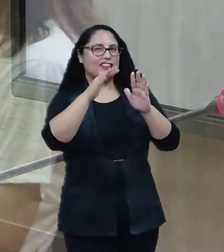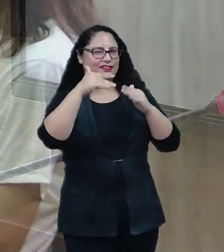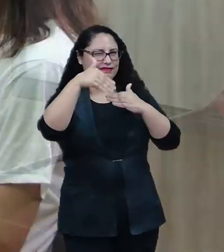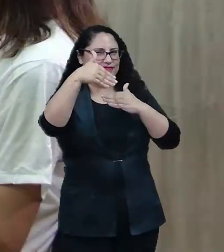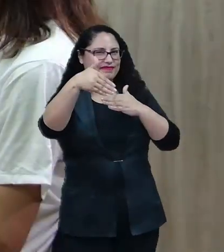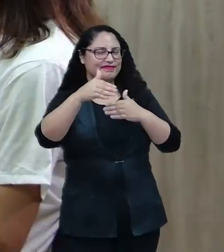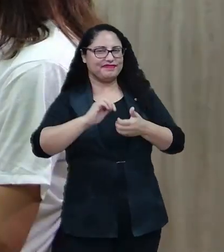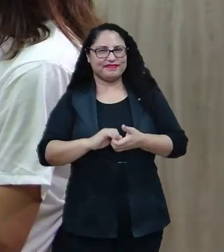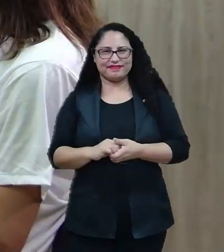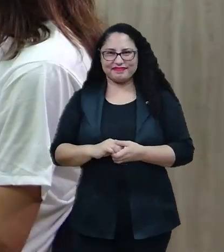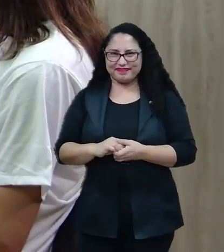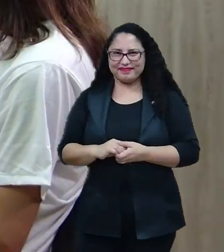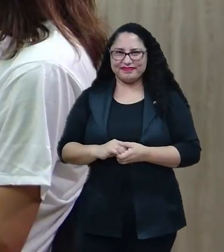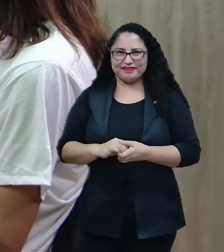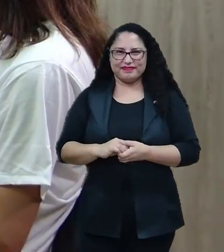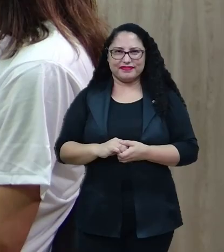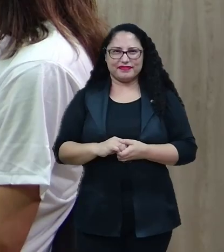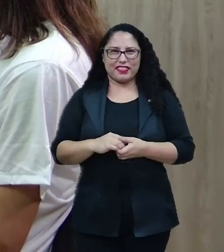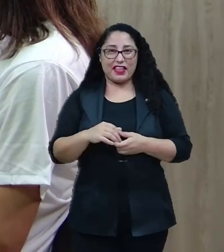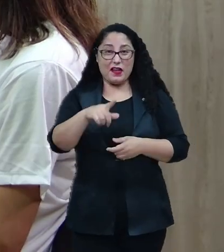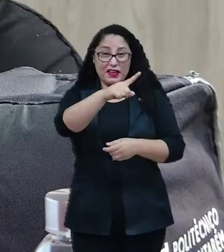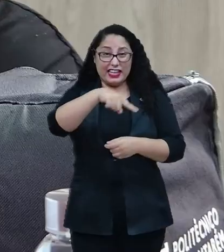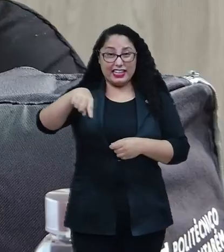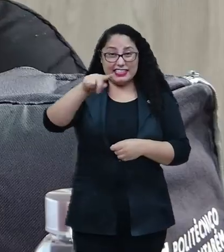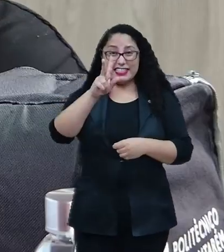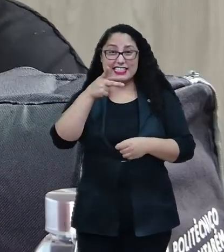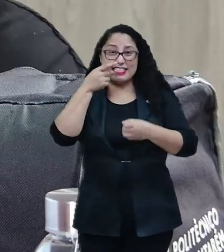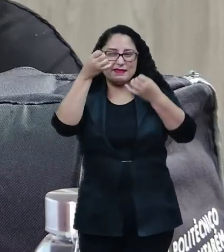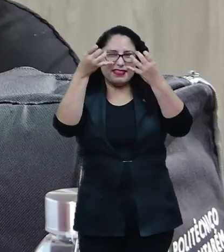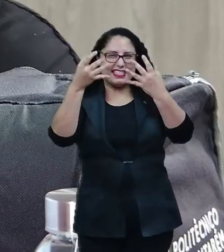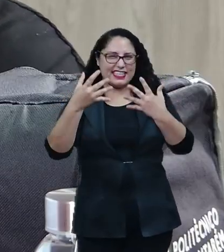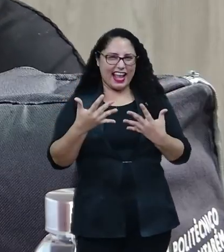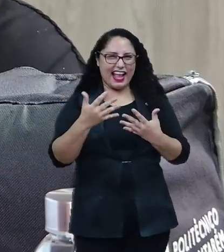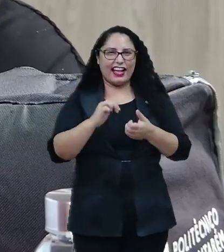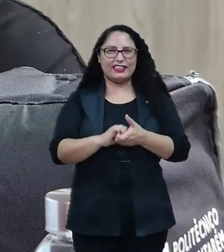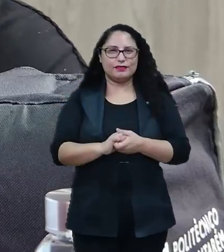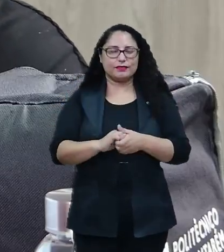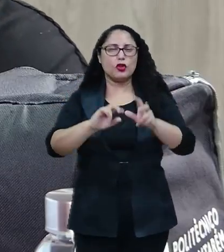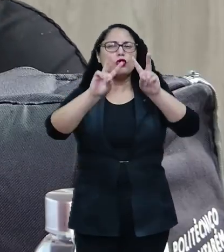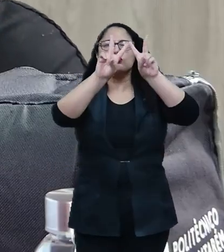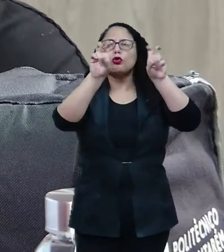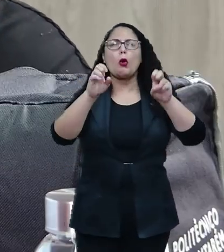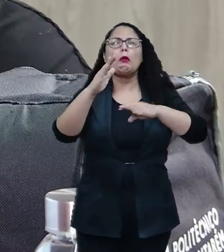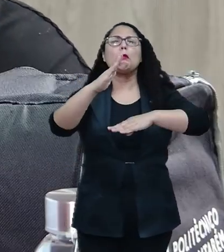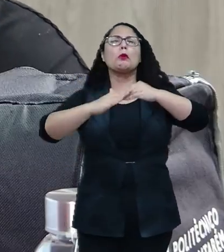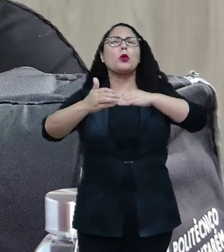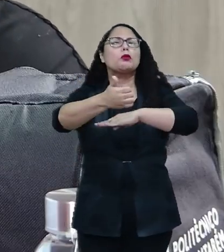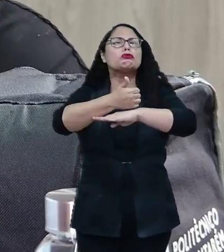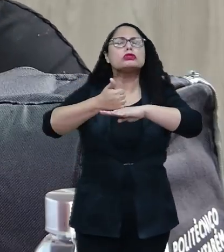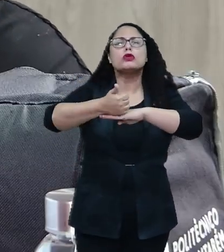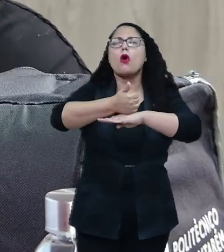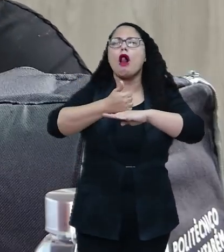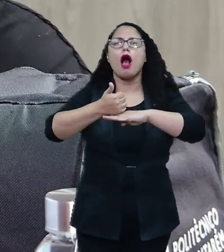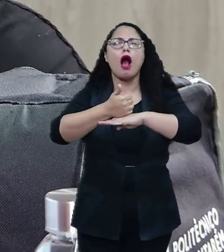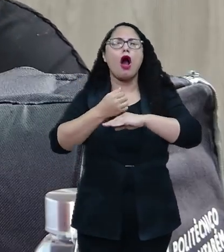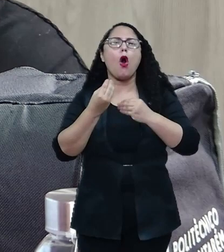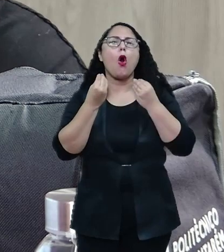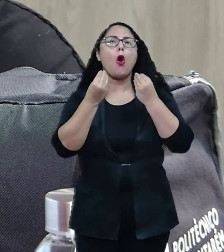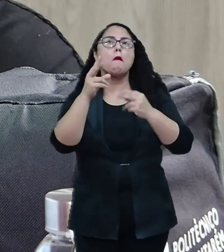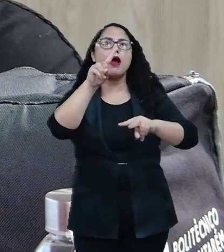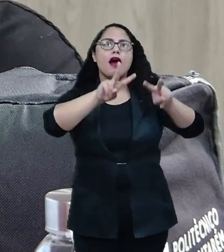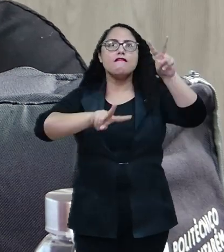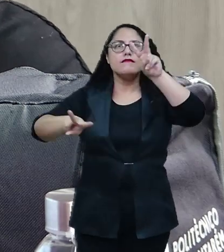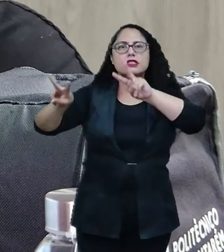capítulos. Eu queria que vocês falassem agora sobre profissional, né? Como que fica a